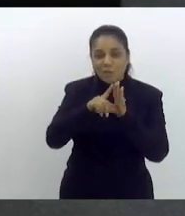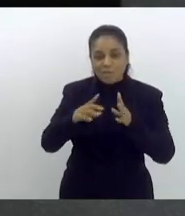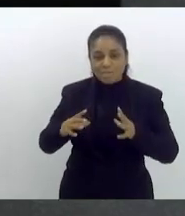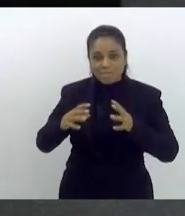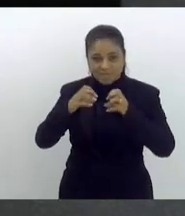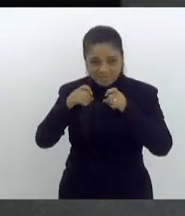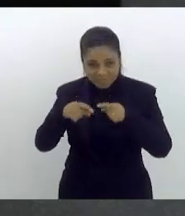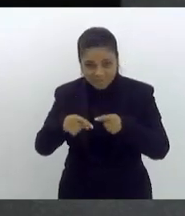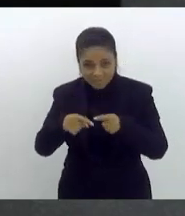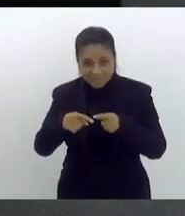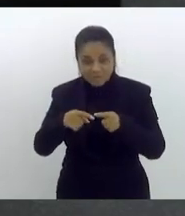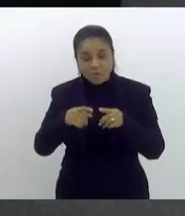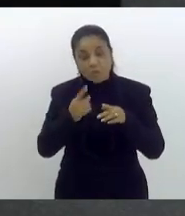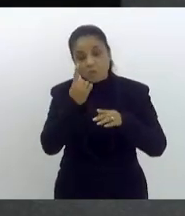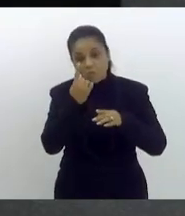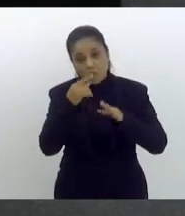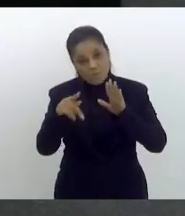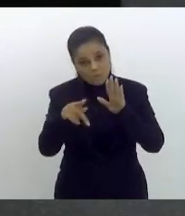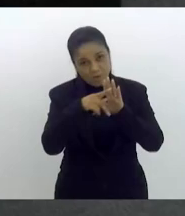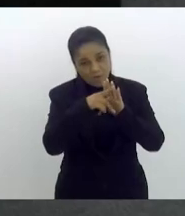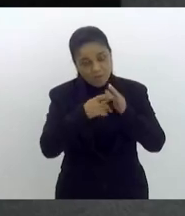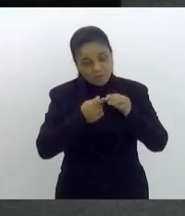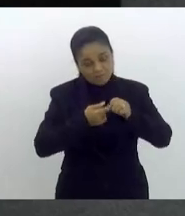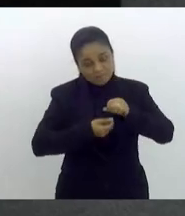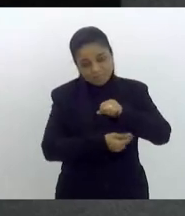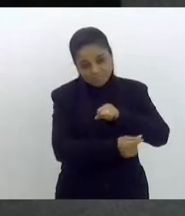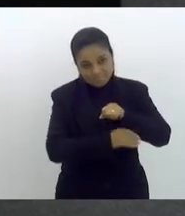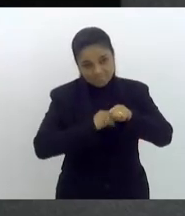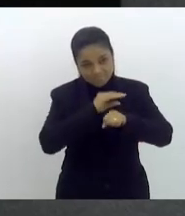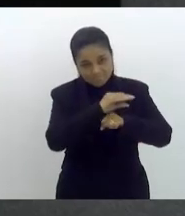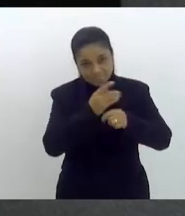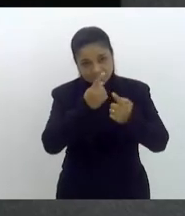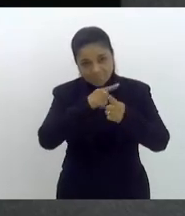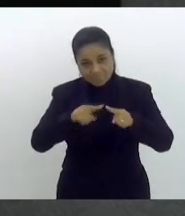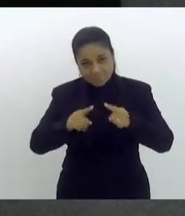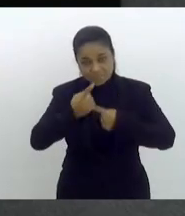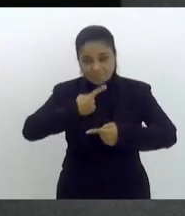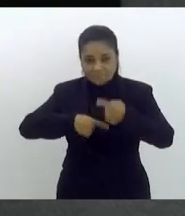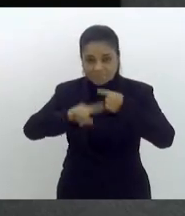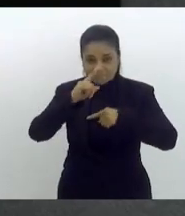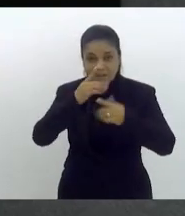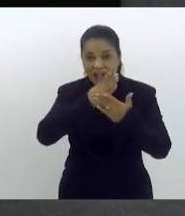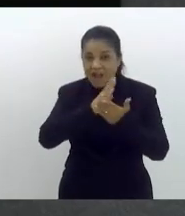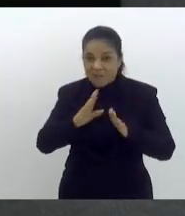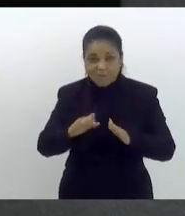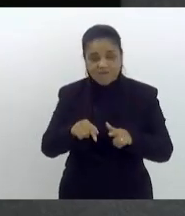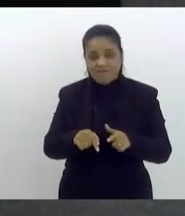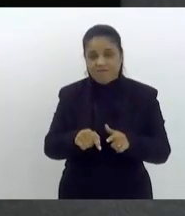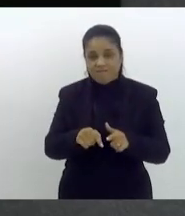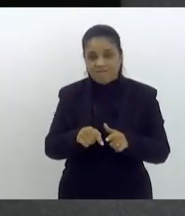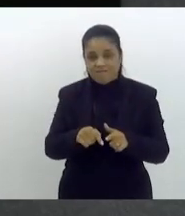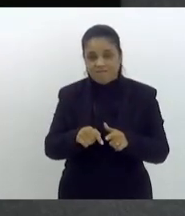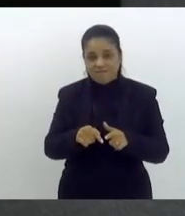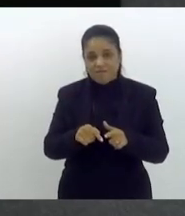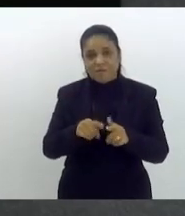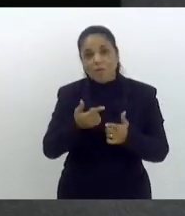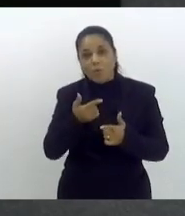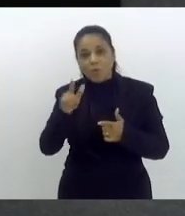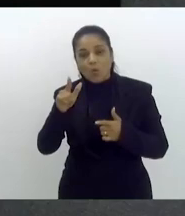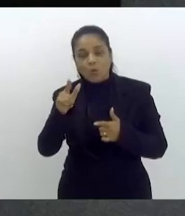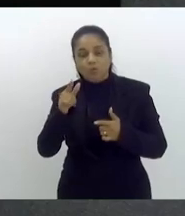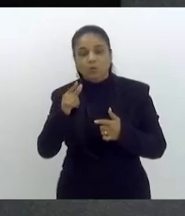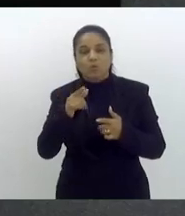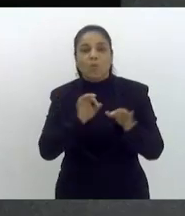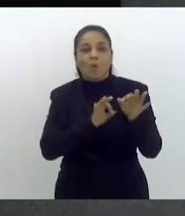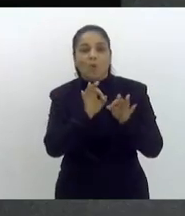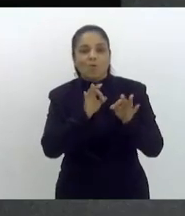superario que aquele que merecia 65 mil famílias o outro é para acabar com o projeto da do combate à pobreza